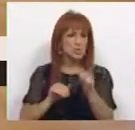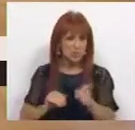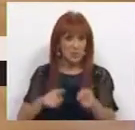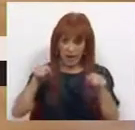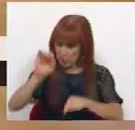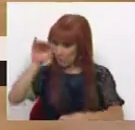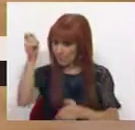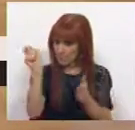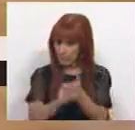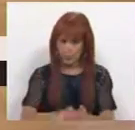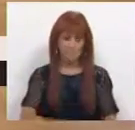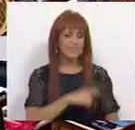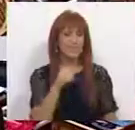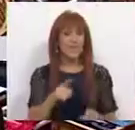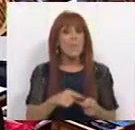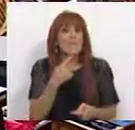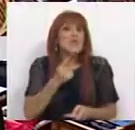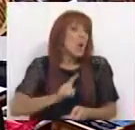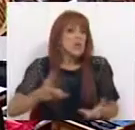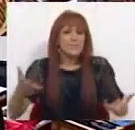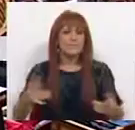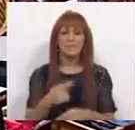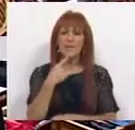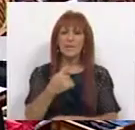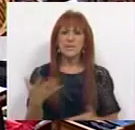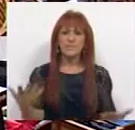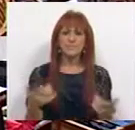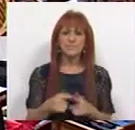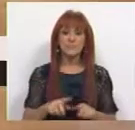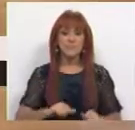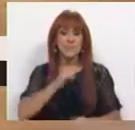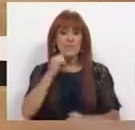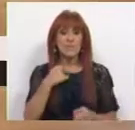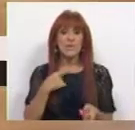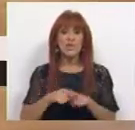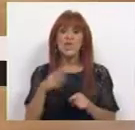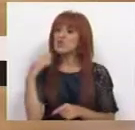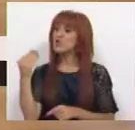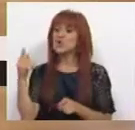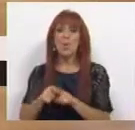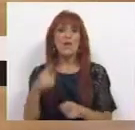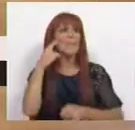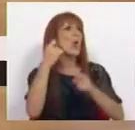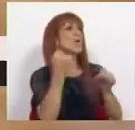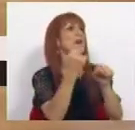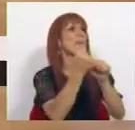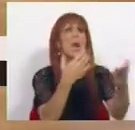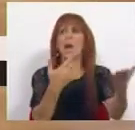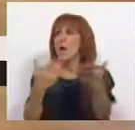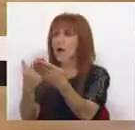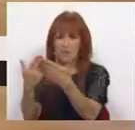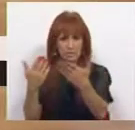soluções. Este é um primeiro ponto. Isto para dizer o quê? Para dizer que, enquanto um jovem que anda à procura de